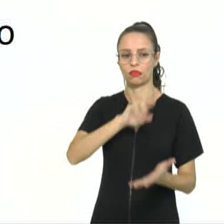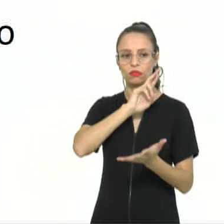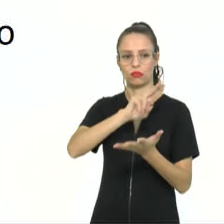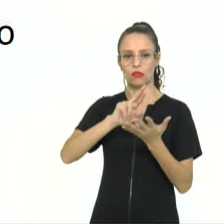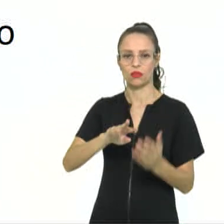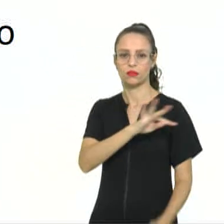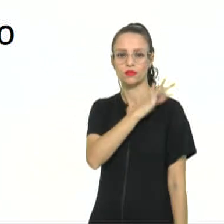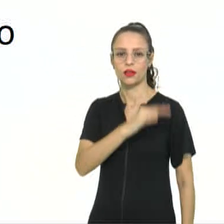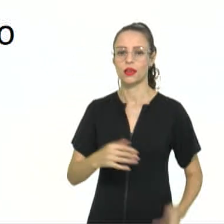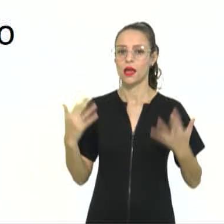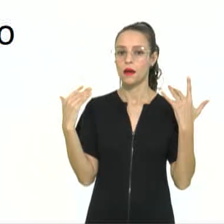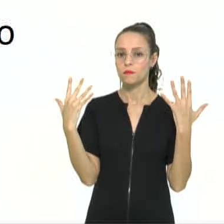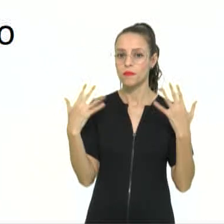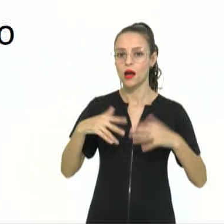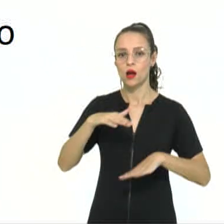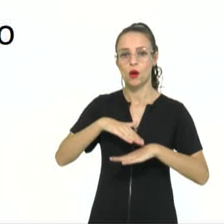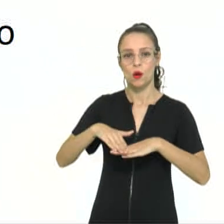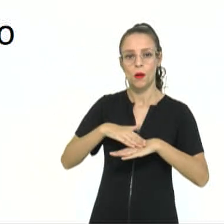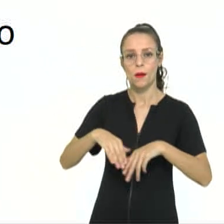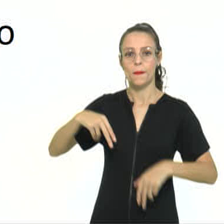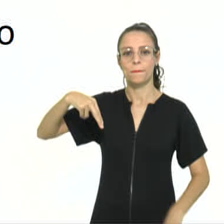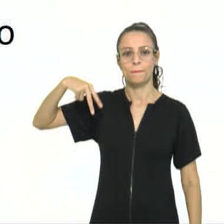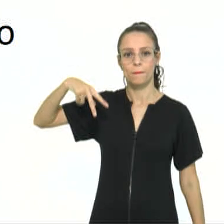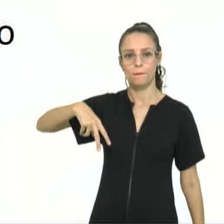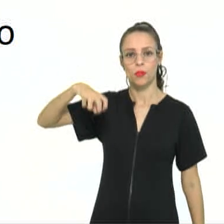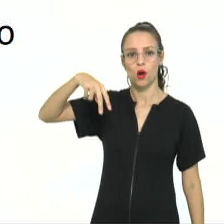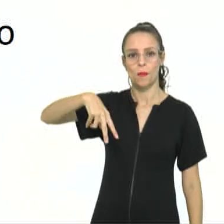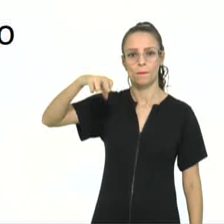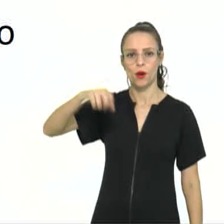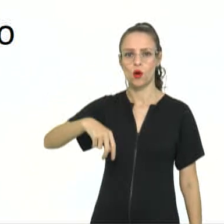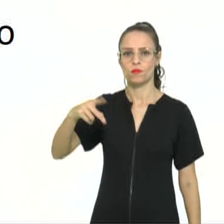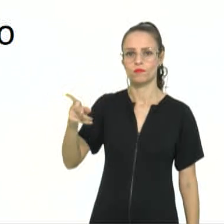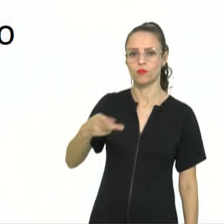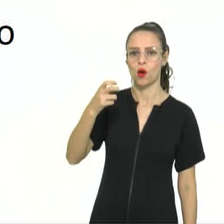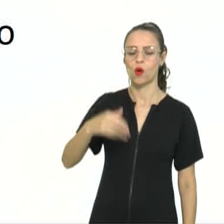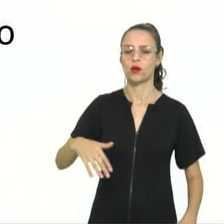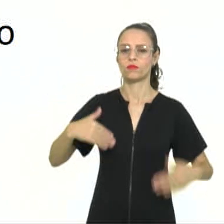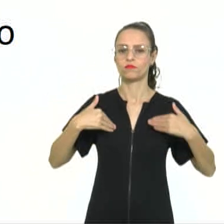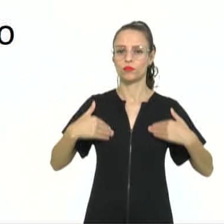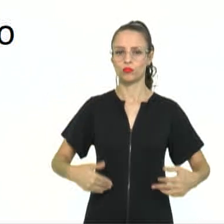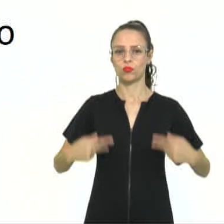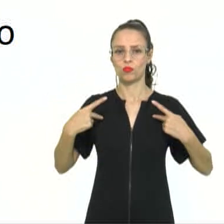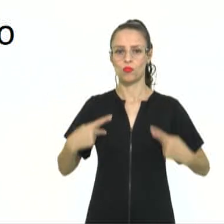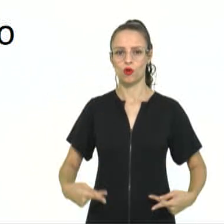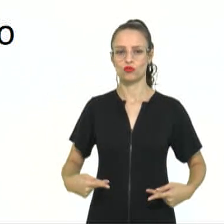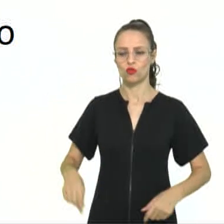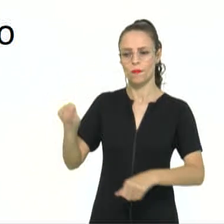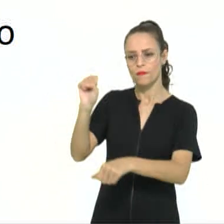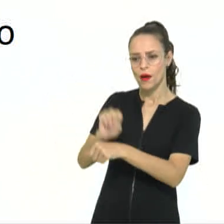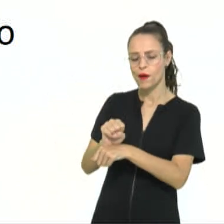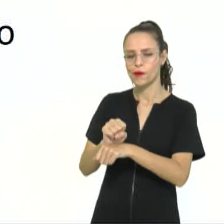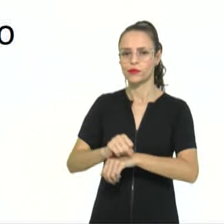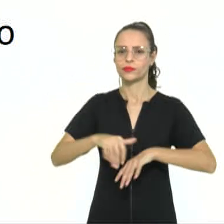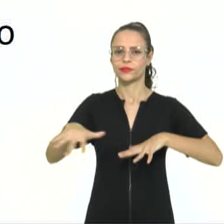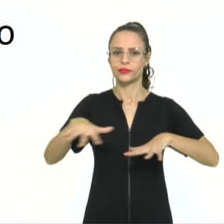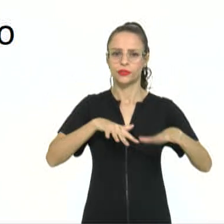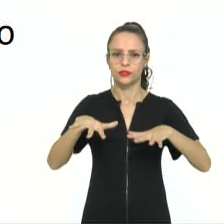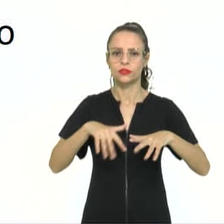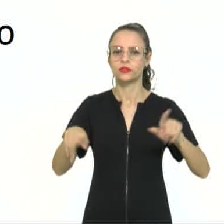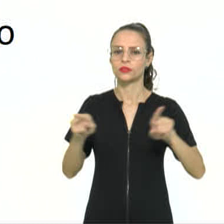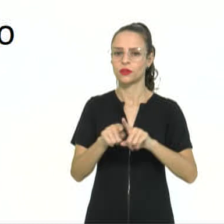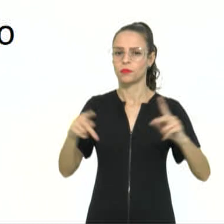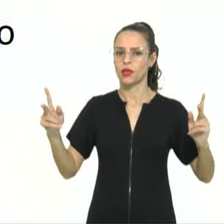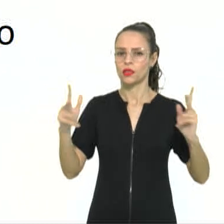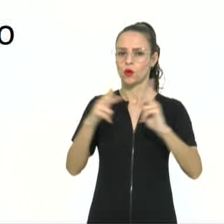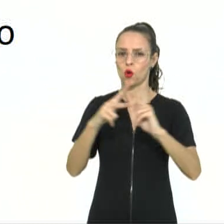mão, técnicas de perna, saltos, rasteiras, postura, trabalho de pés, imobilizações, projeções, combate ali